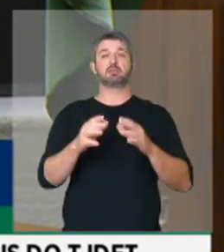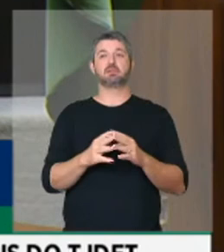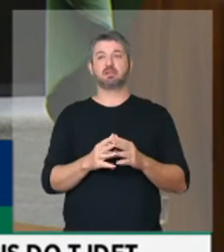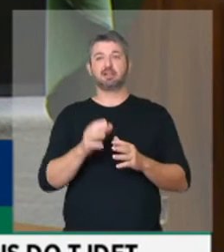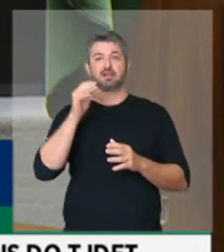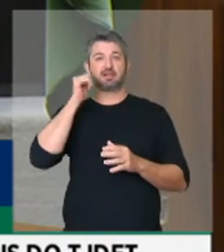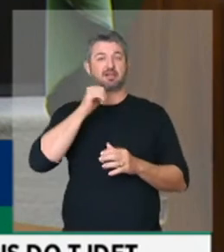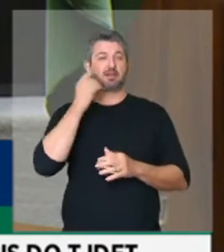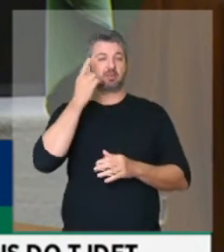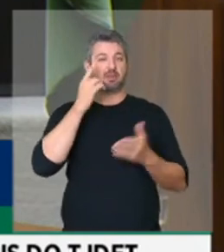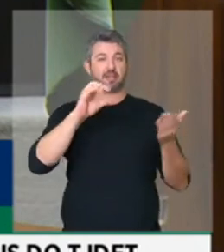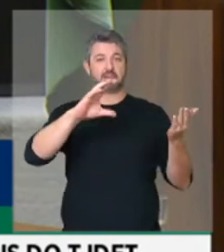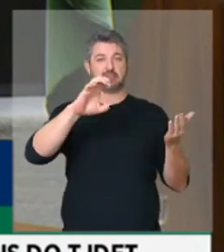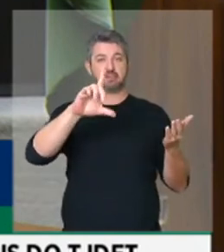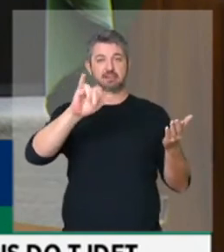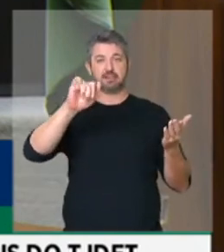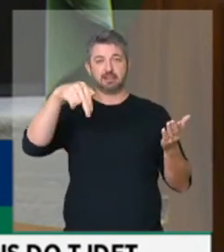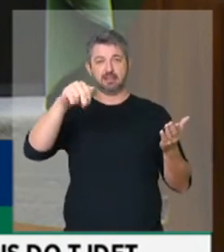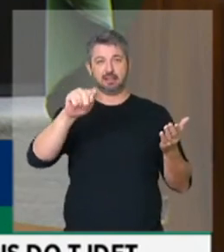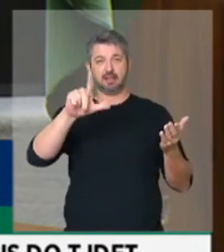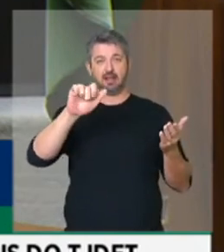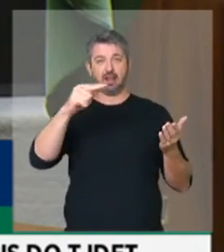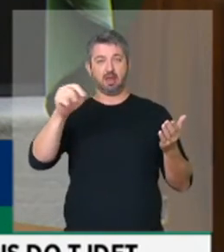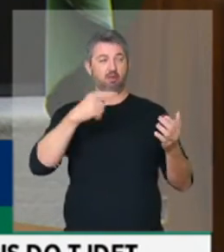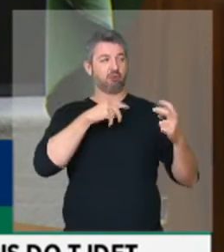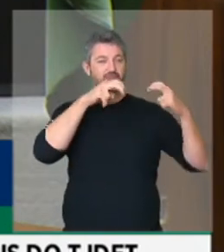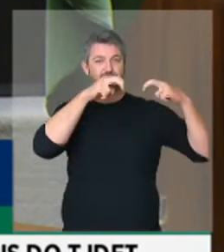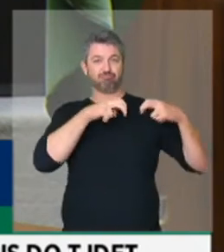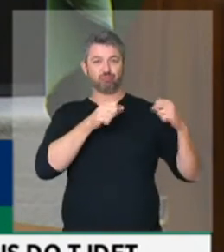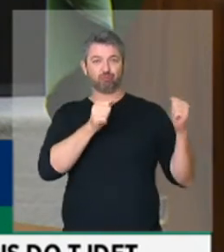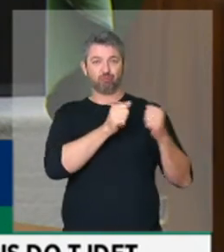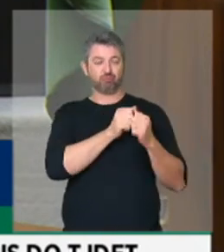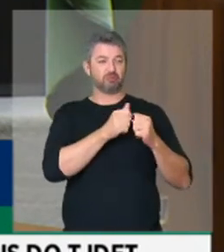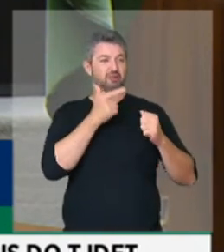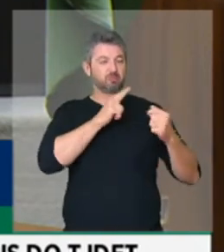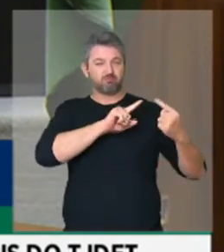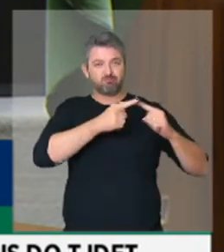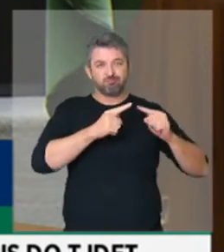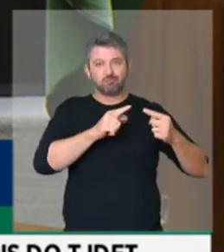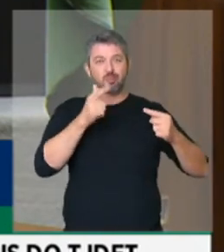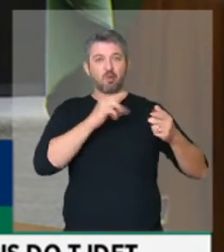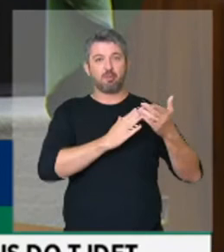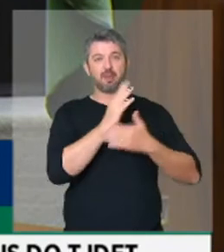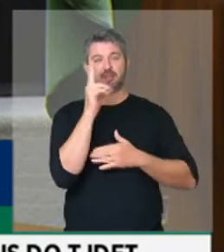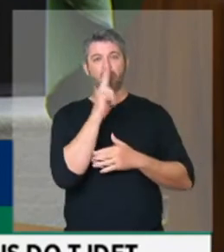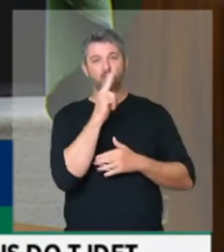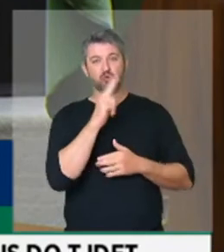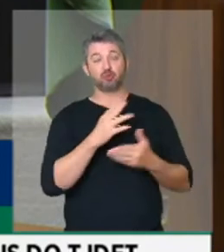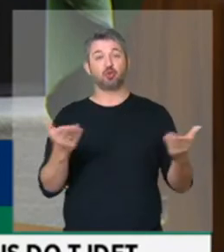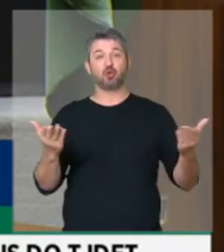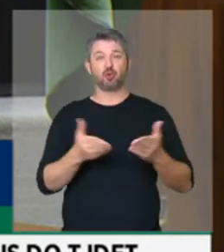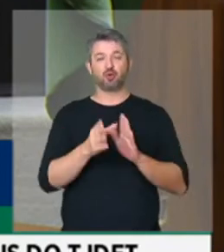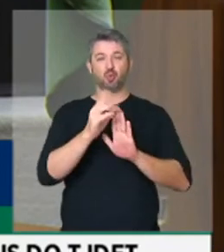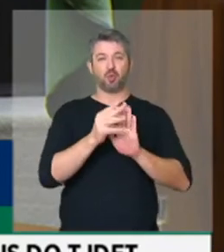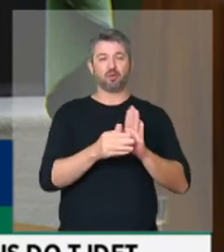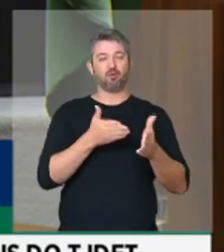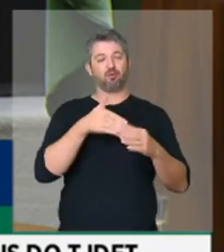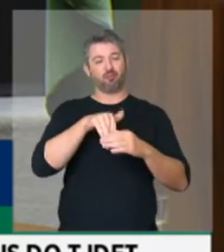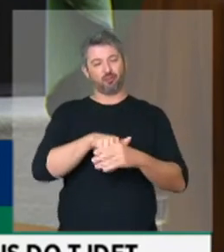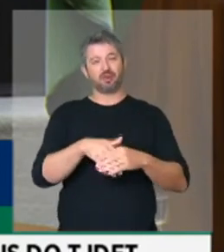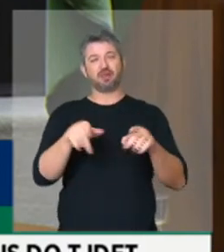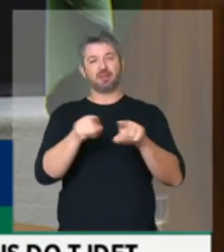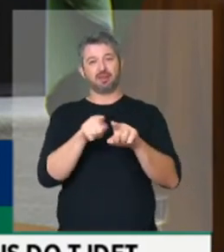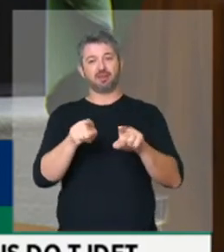Celina Leão, que juntas construímos as condições para a aprovação da urgência e hoje estarmos aprovando